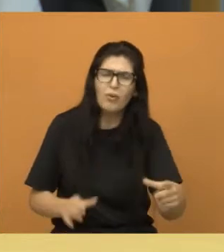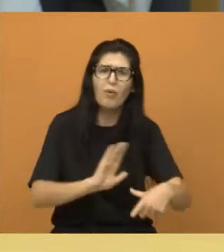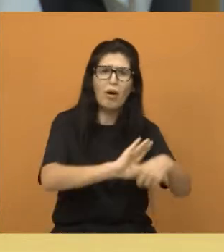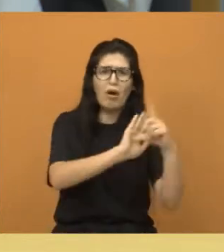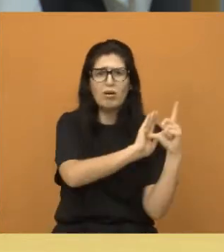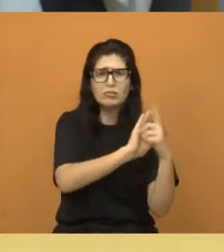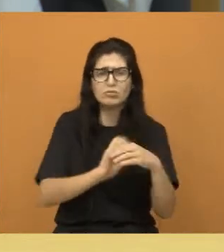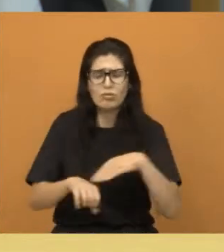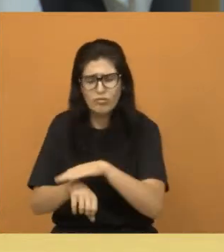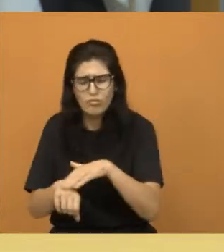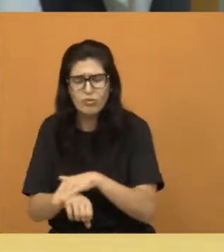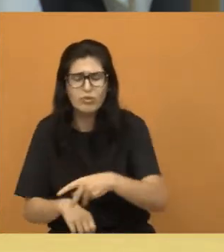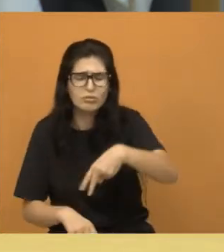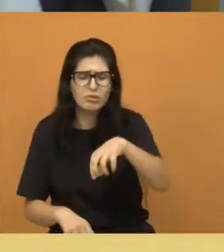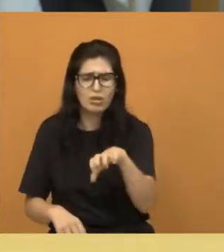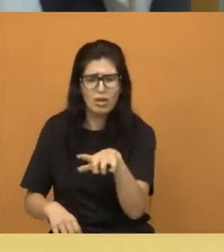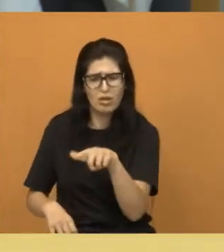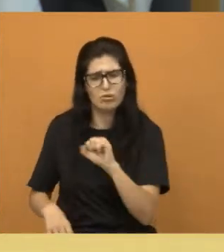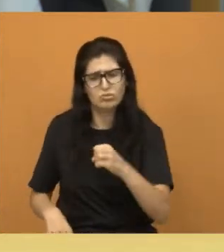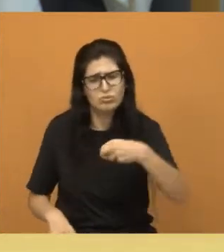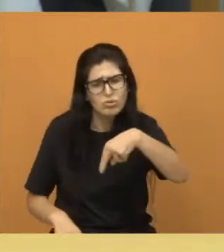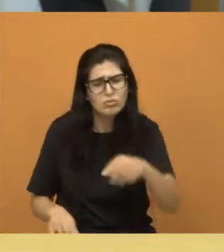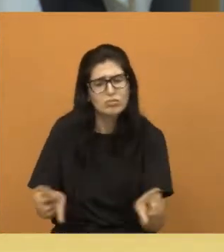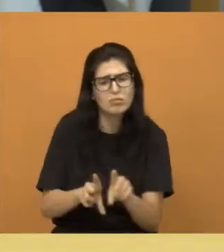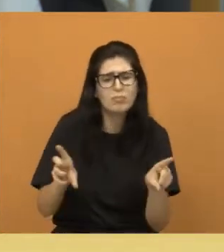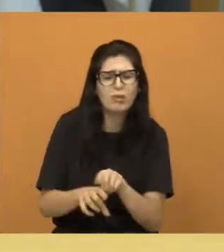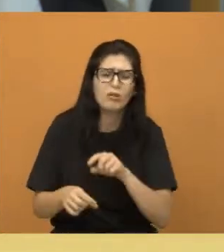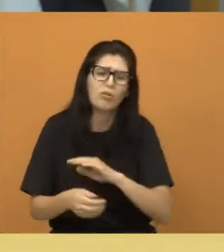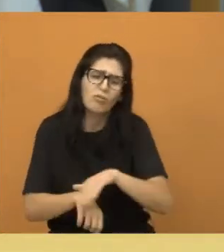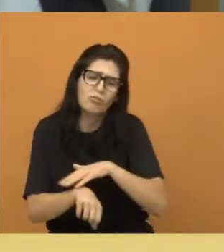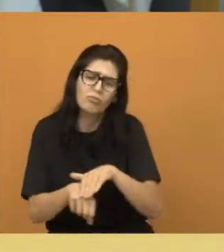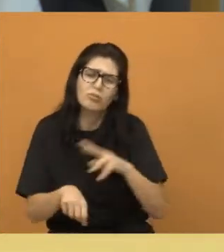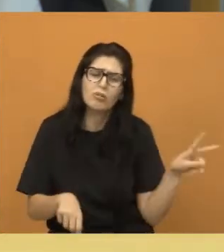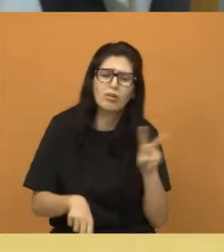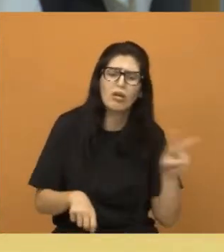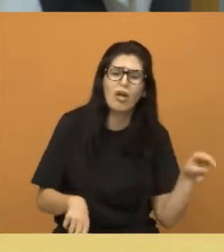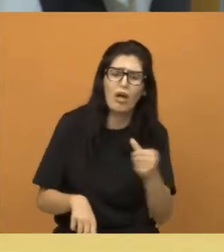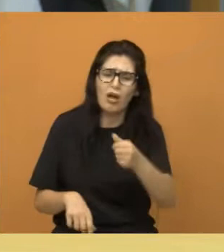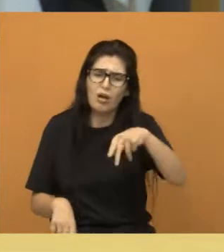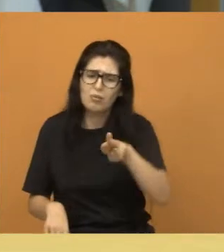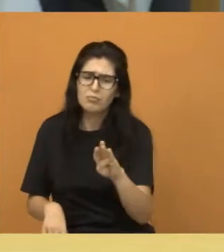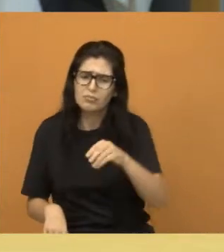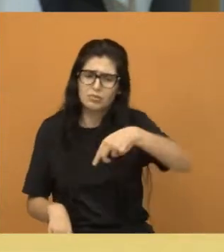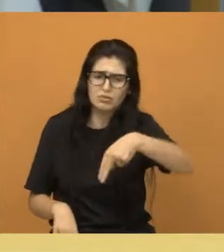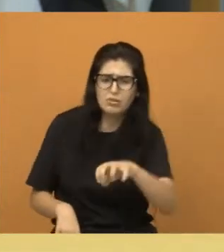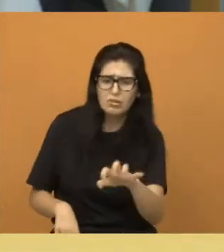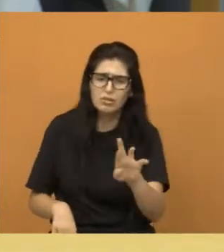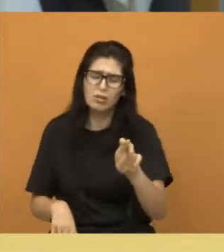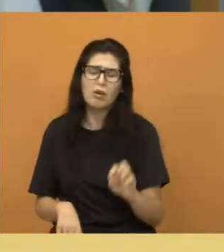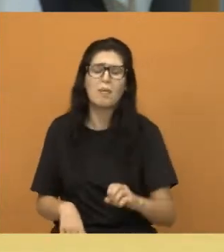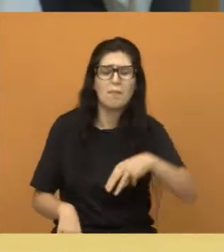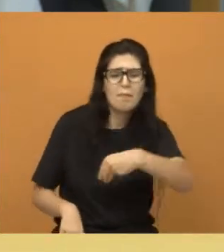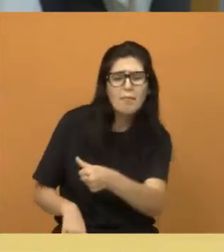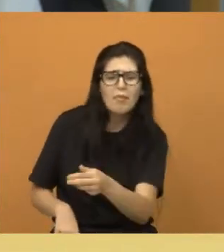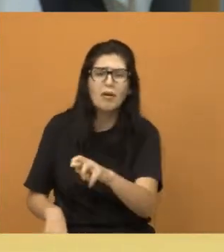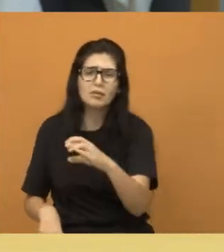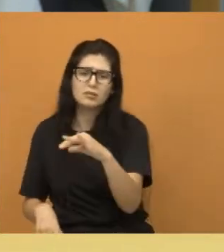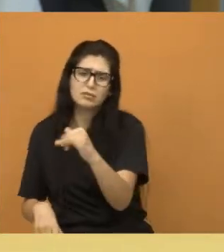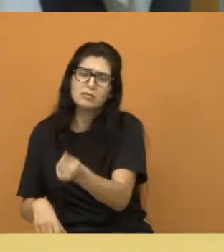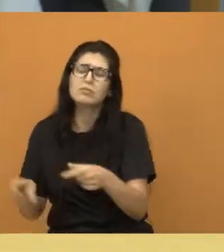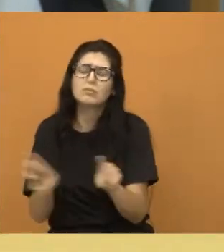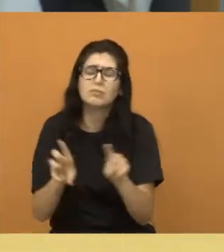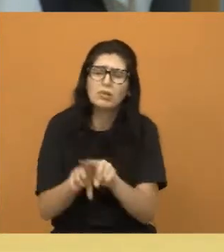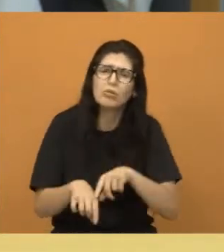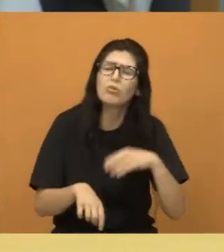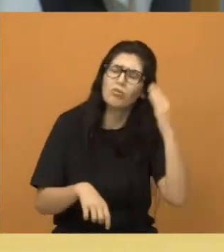Nelsinho, o vereador Abner, acho que outros vereadores também foi, a doutora Márcia, porque a gente foi lá esclarecer, principalmente para